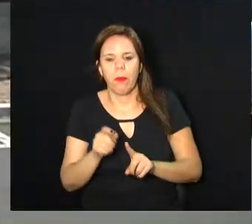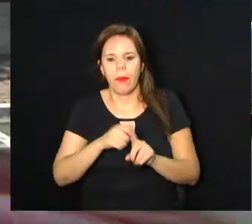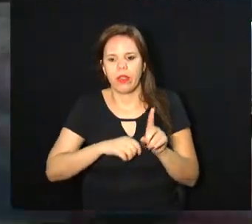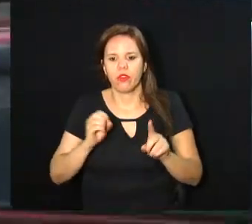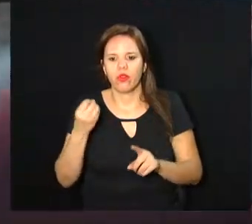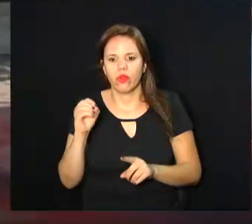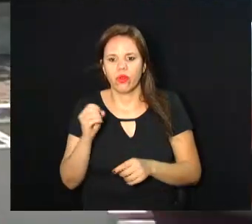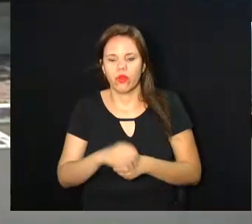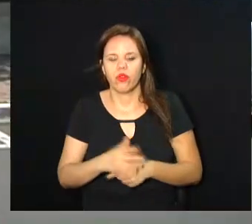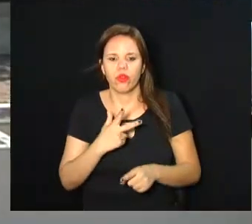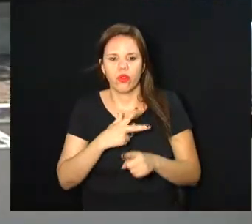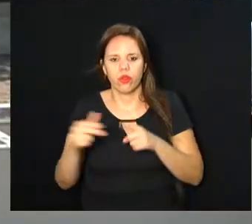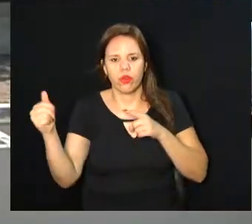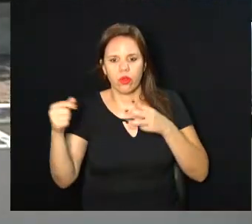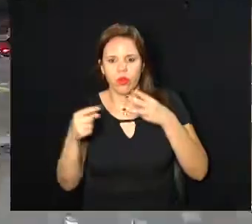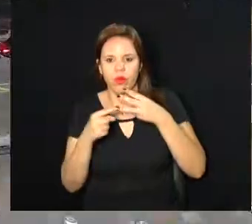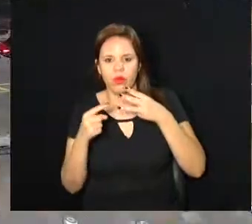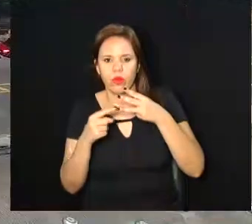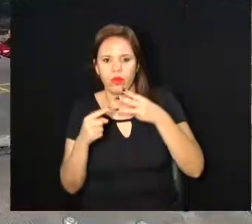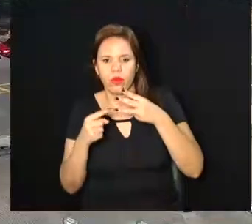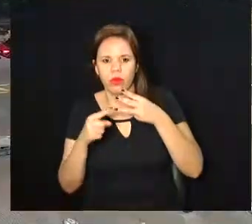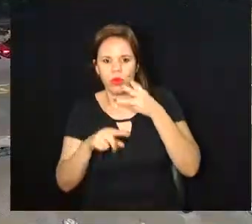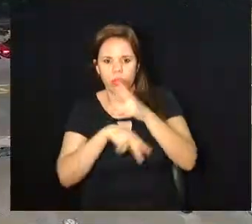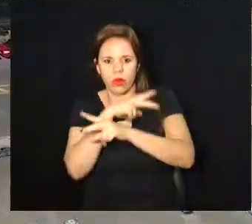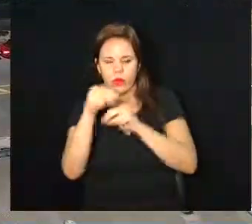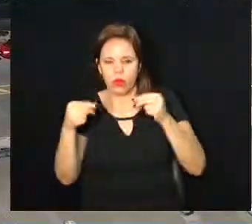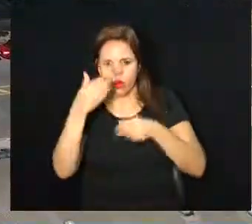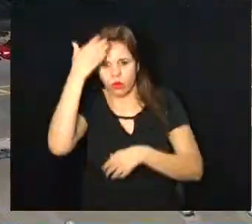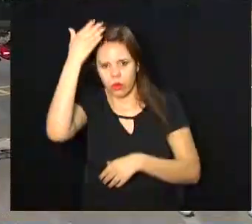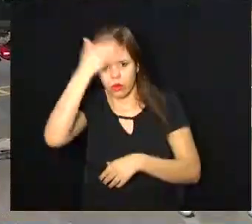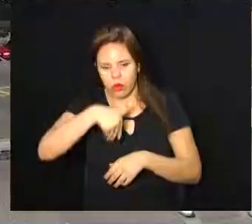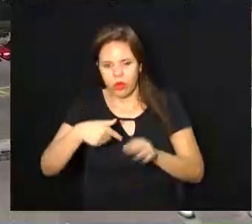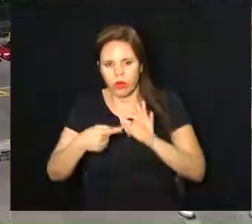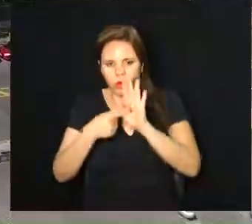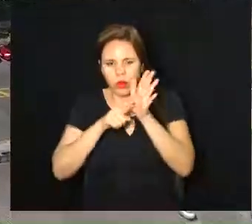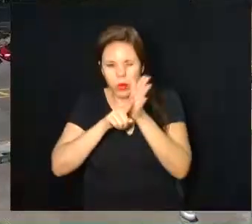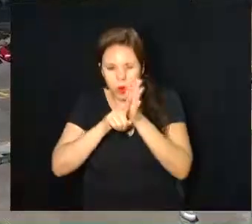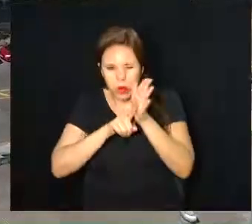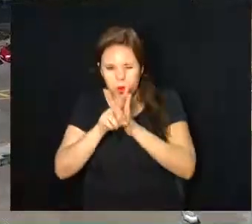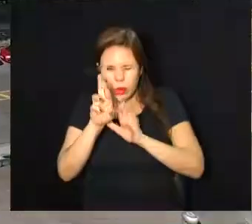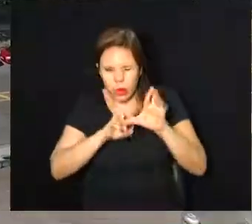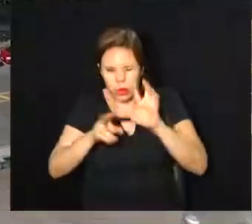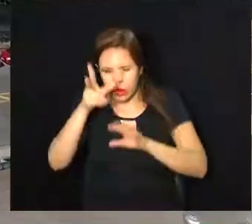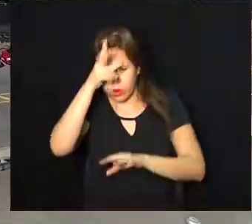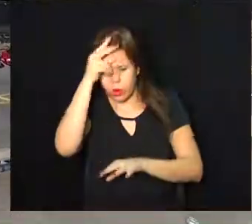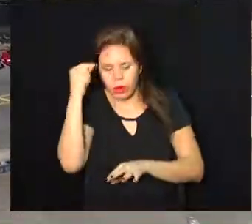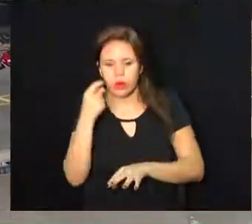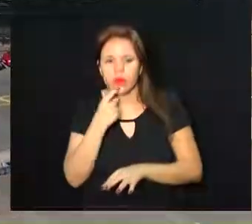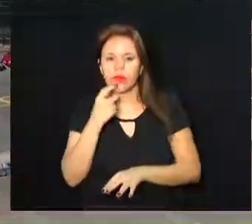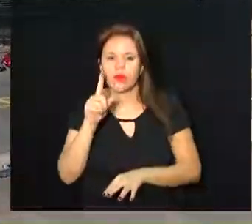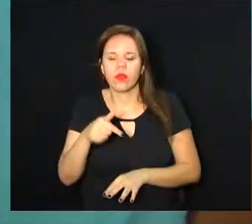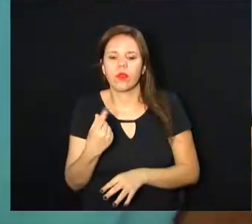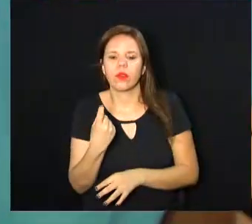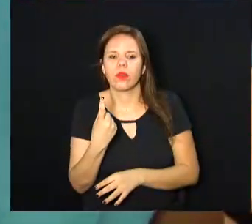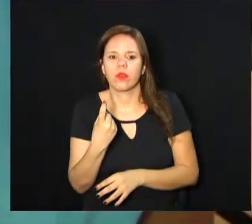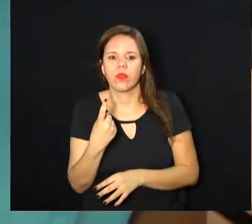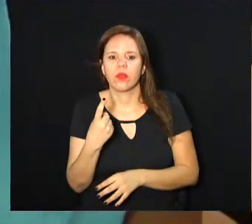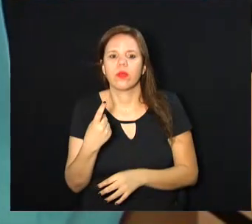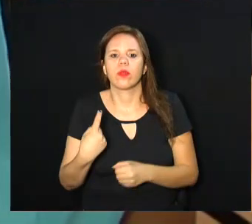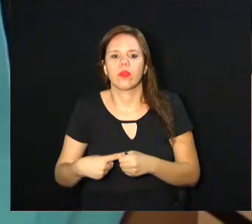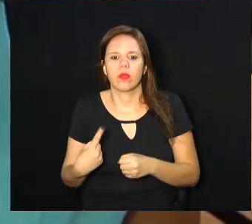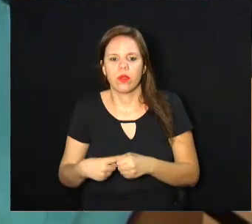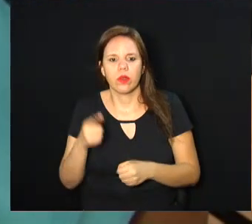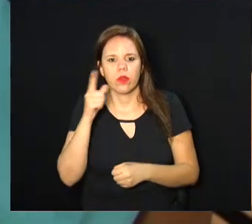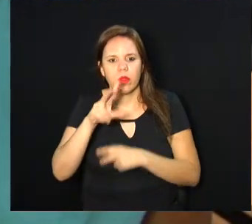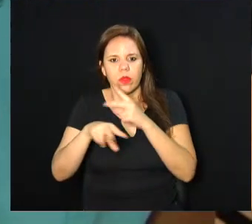a Câmara conquistou o 3º lugar no Prêmio Transparência e Fiscalização Pública. Campinas é o único município a conseguir